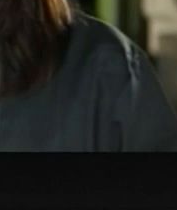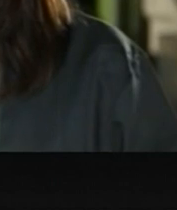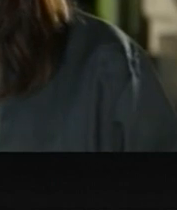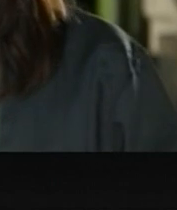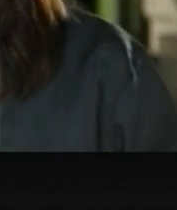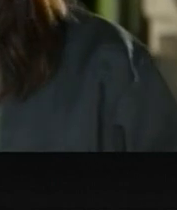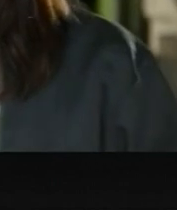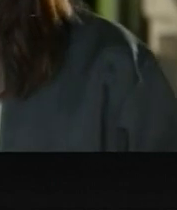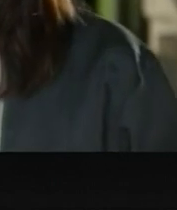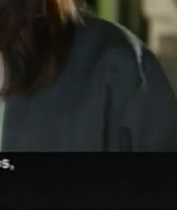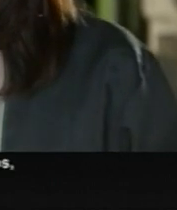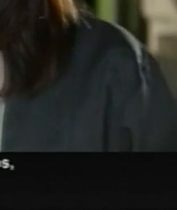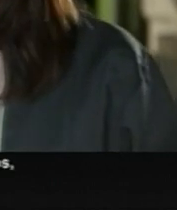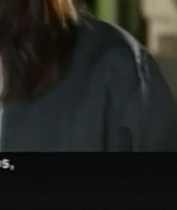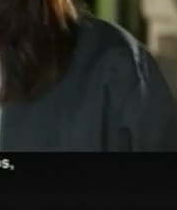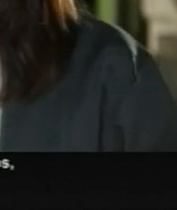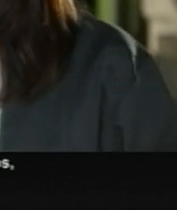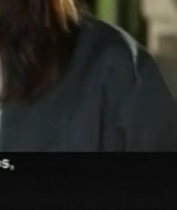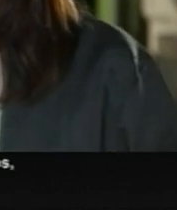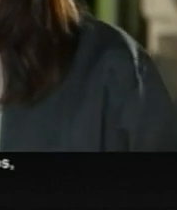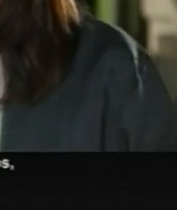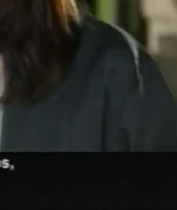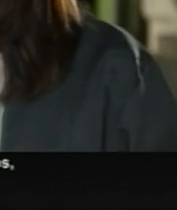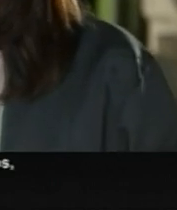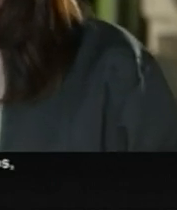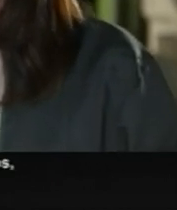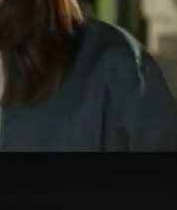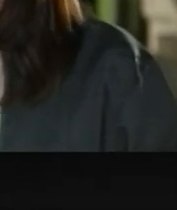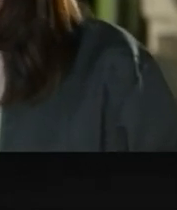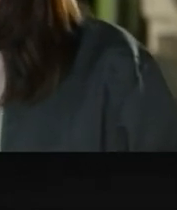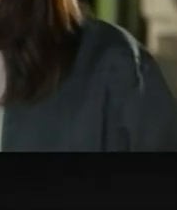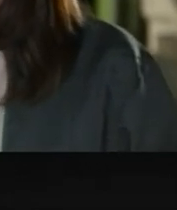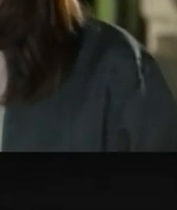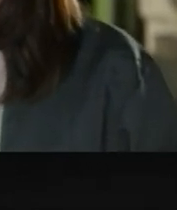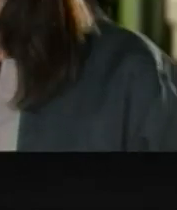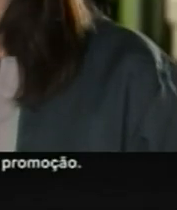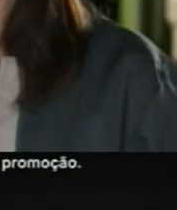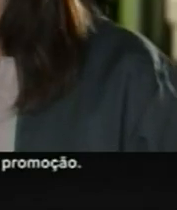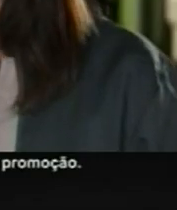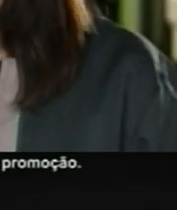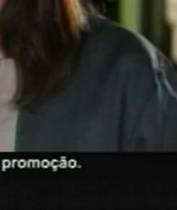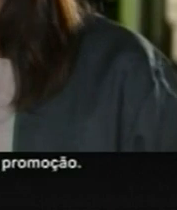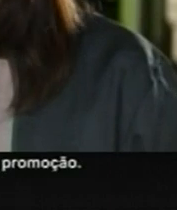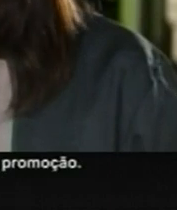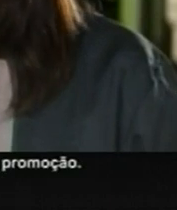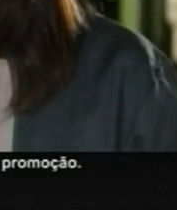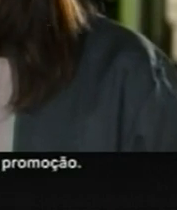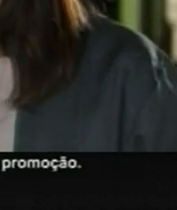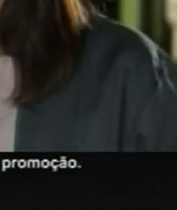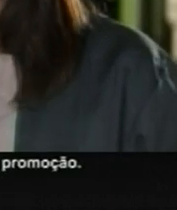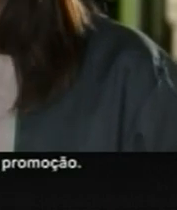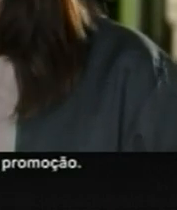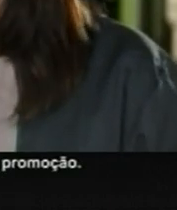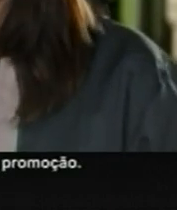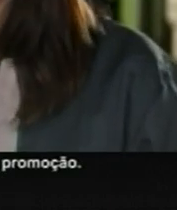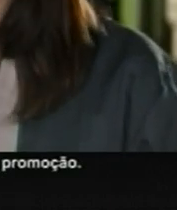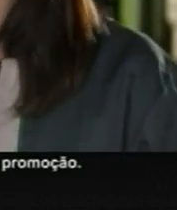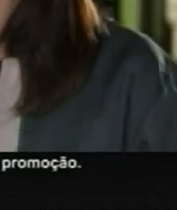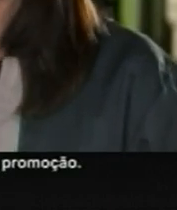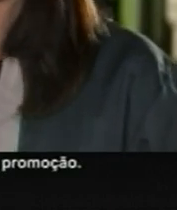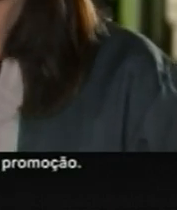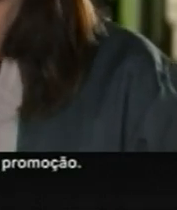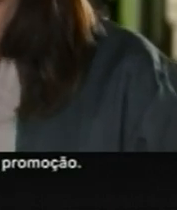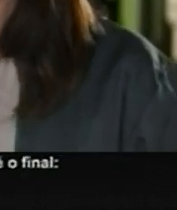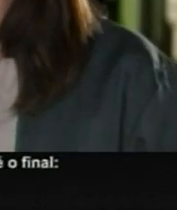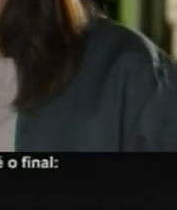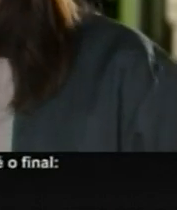A oportunidade estava ali, né? Eu agarrei com as minhas duas mãos, fiz o curso, já fui reconhecida e só estou esperando